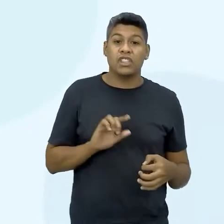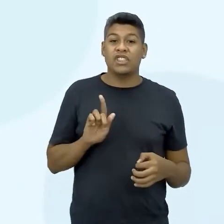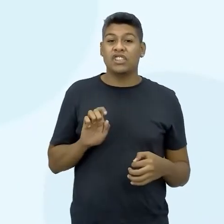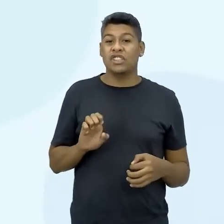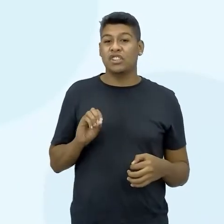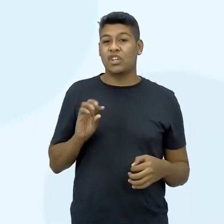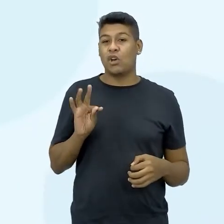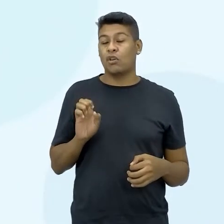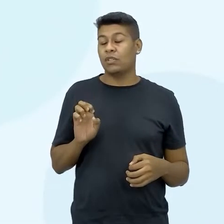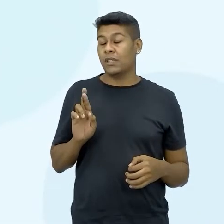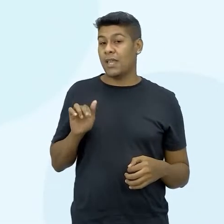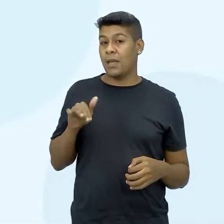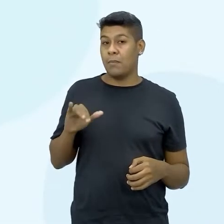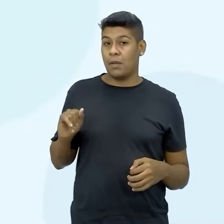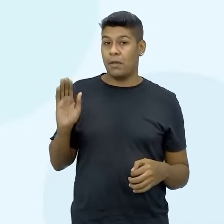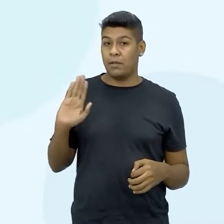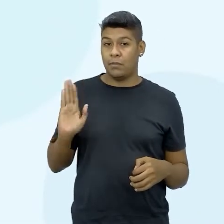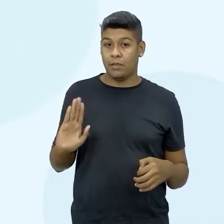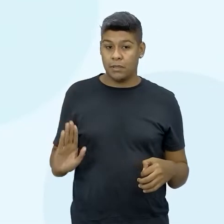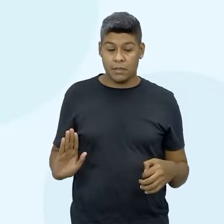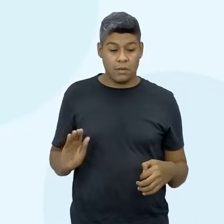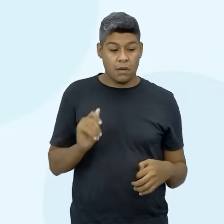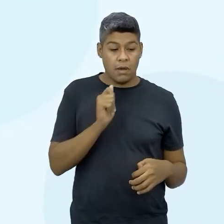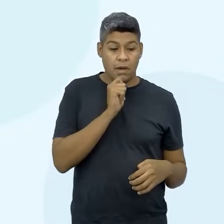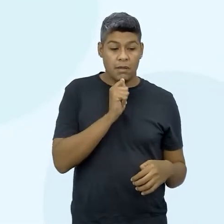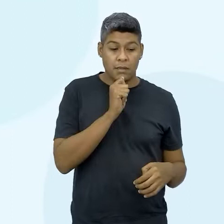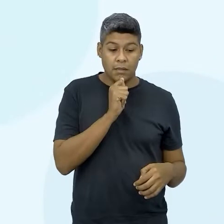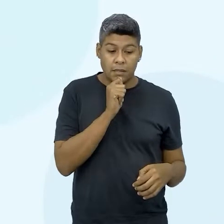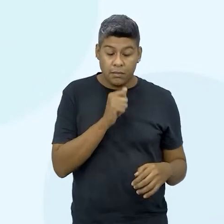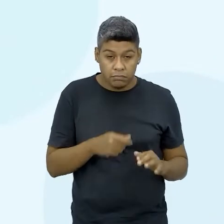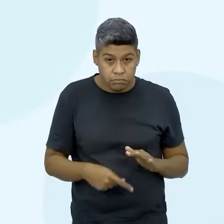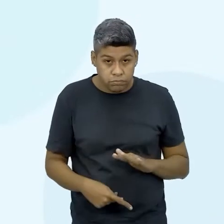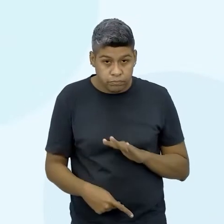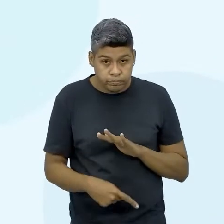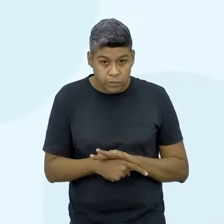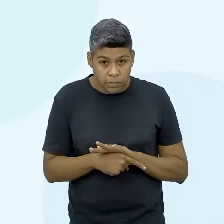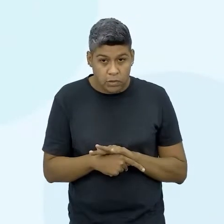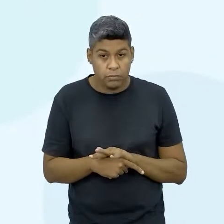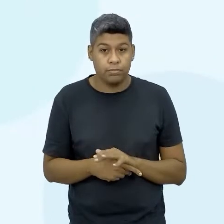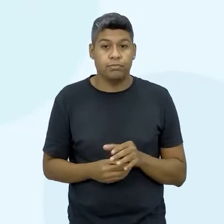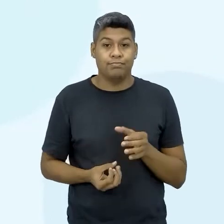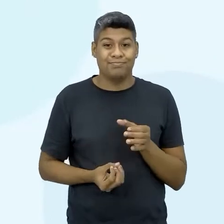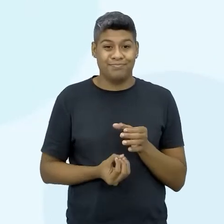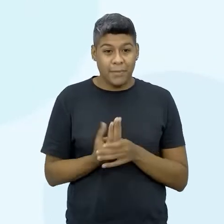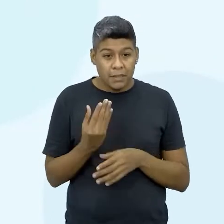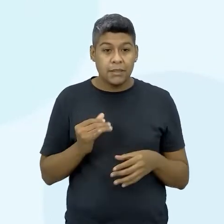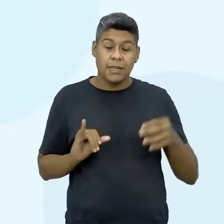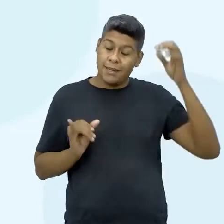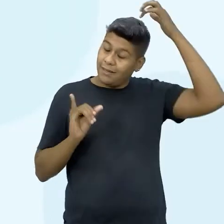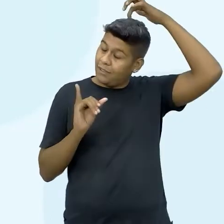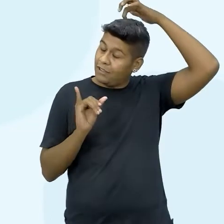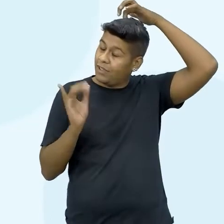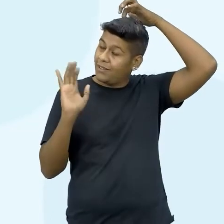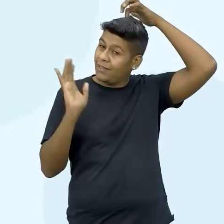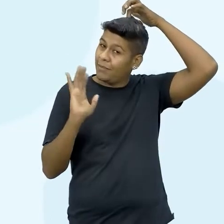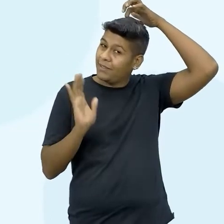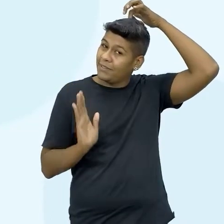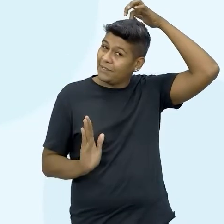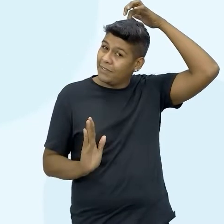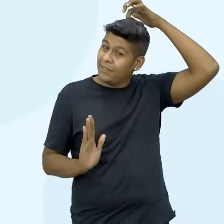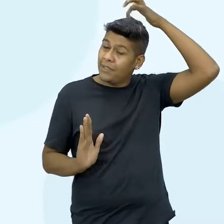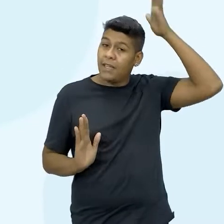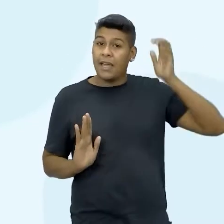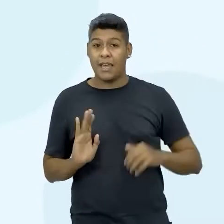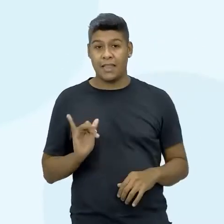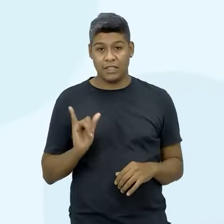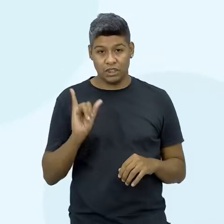Brasil. Apesar de ainda não fazer parte, né, da matriz energética brasileira, atualmente, a energia